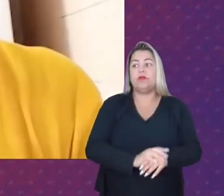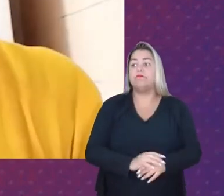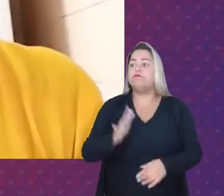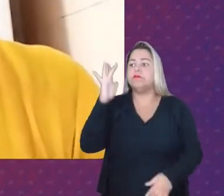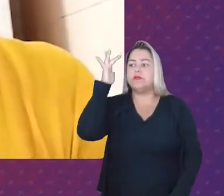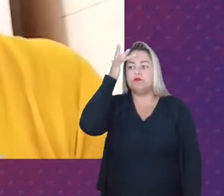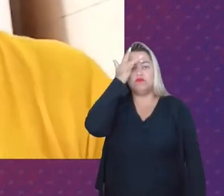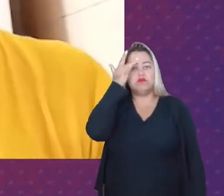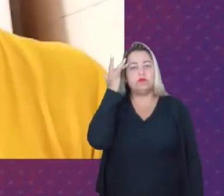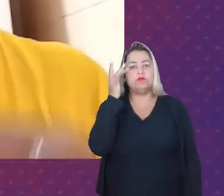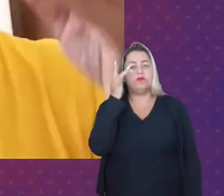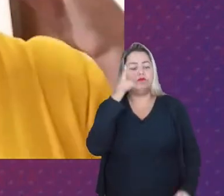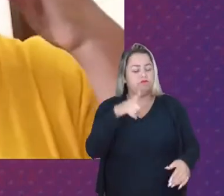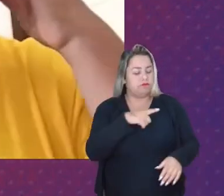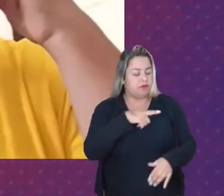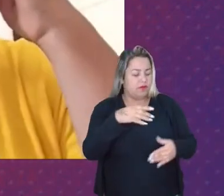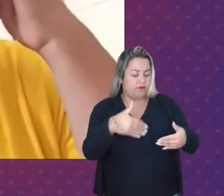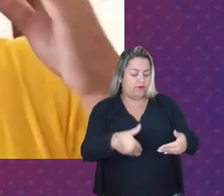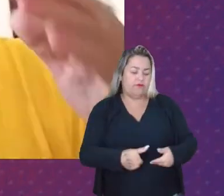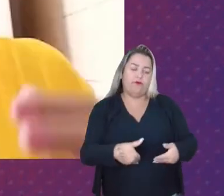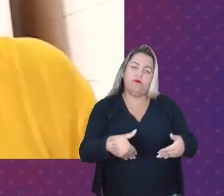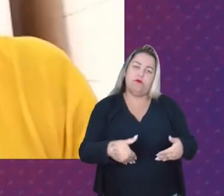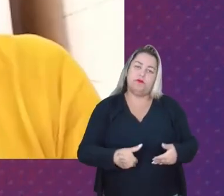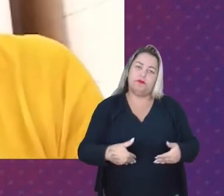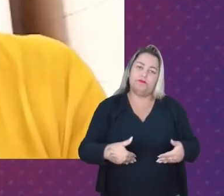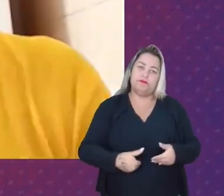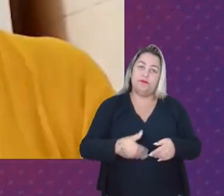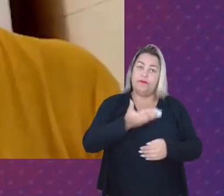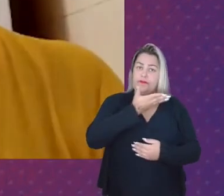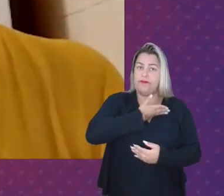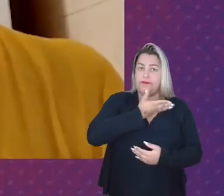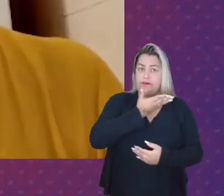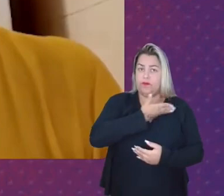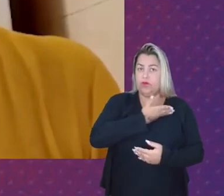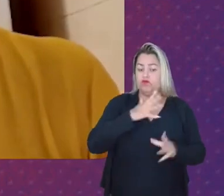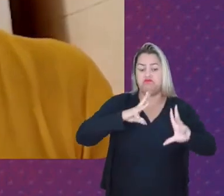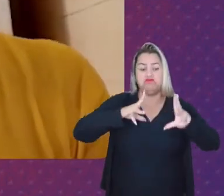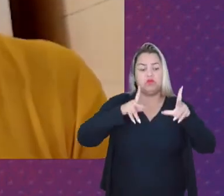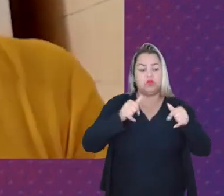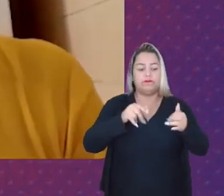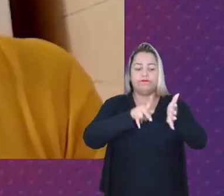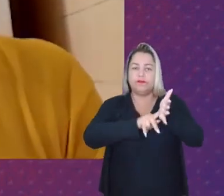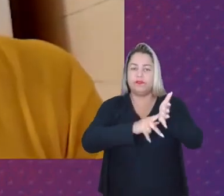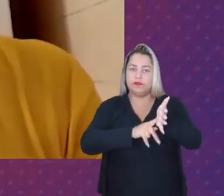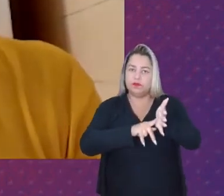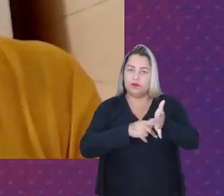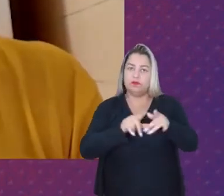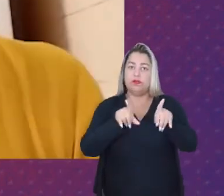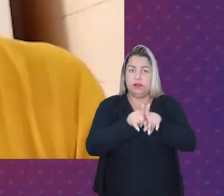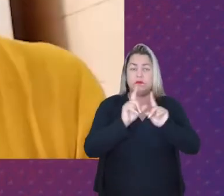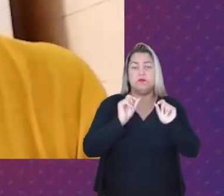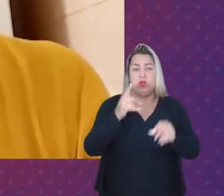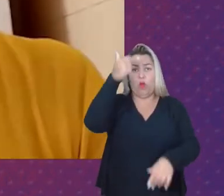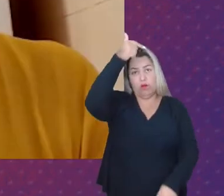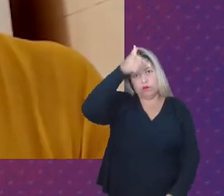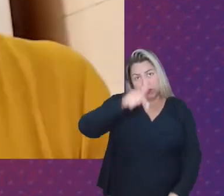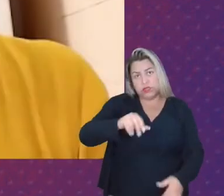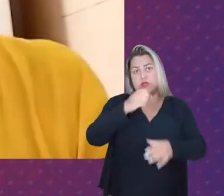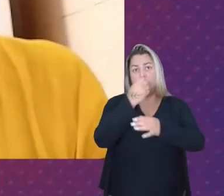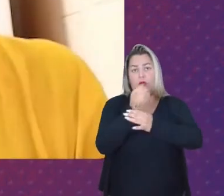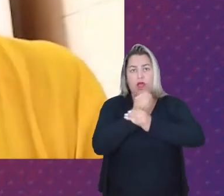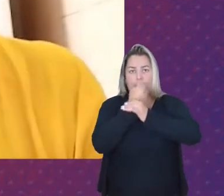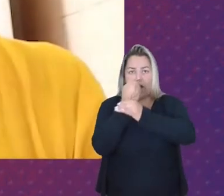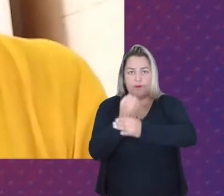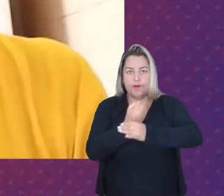está passando fome. Então, essas companheiras, todos os sindicatos filiados à FENATRAD, a gente conseguiu apoio da